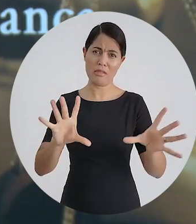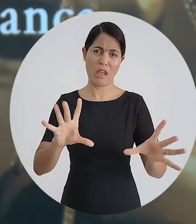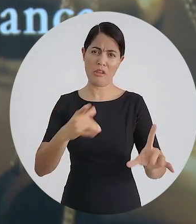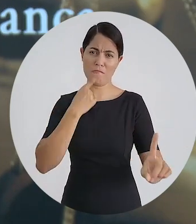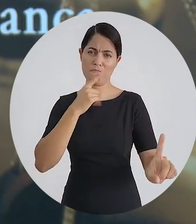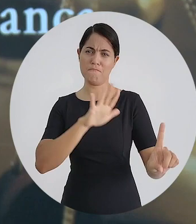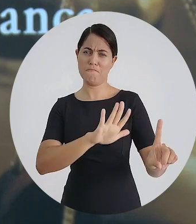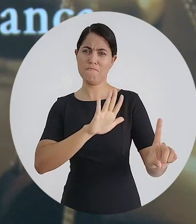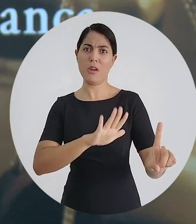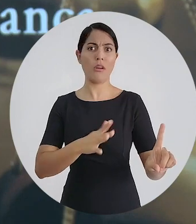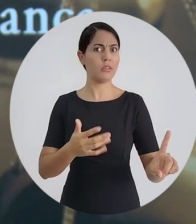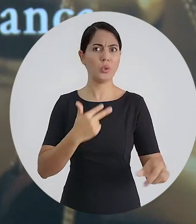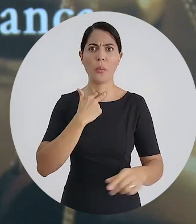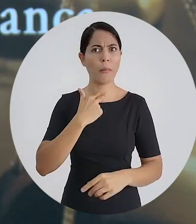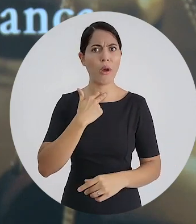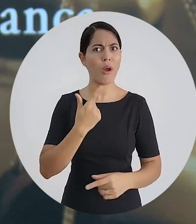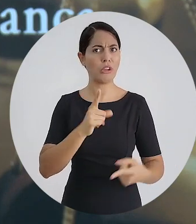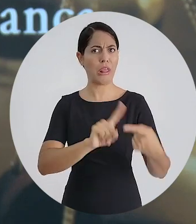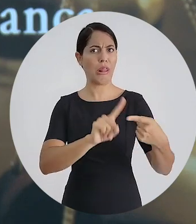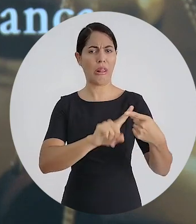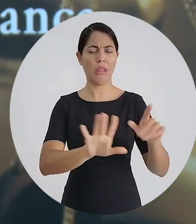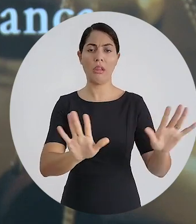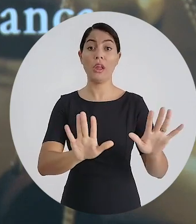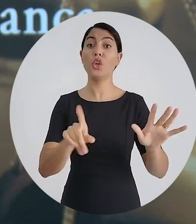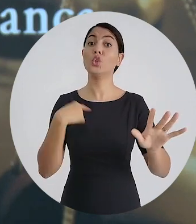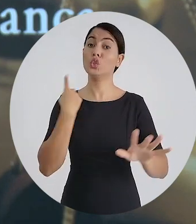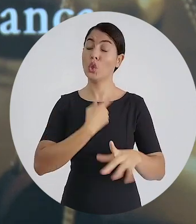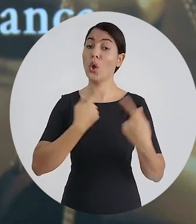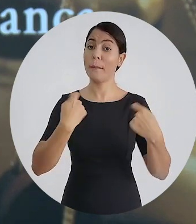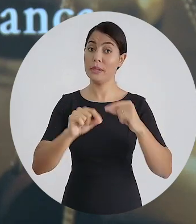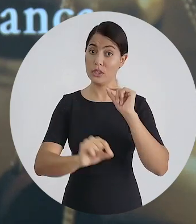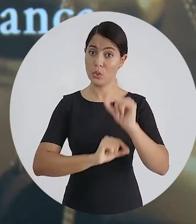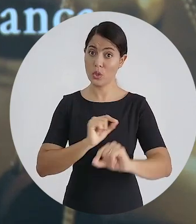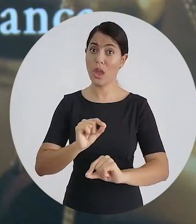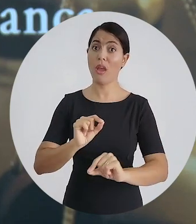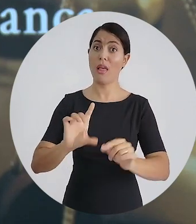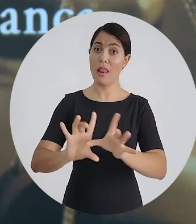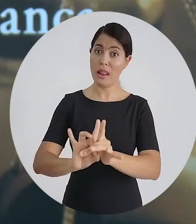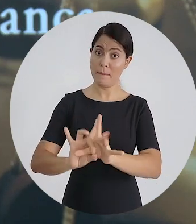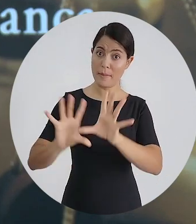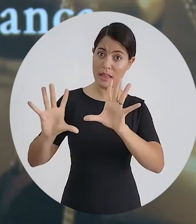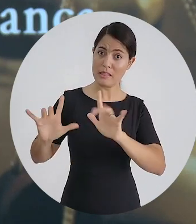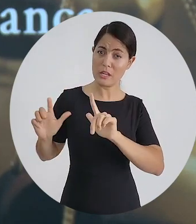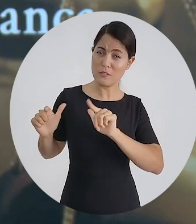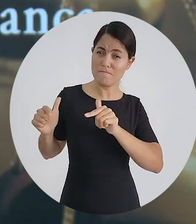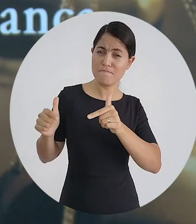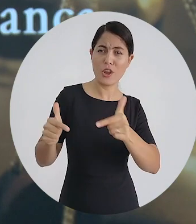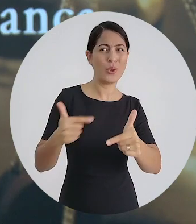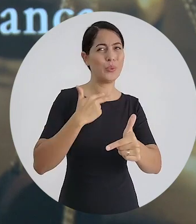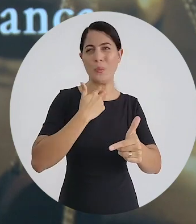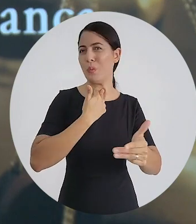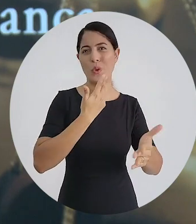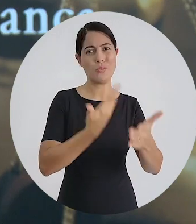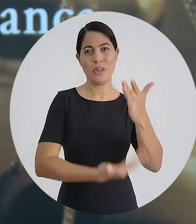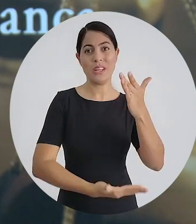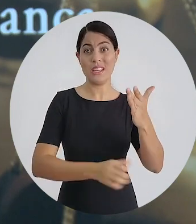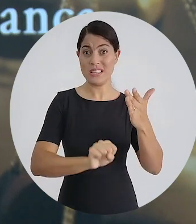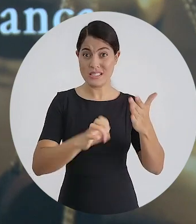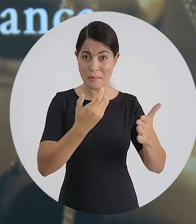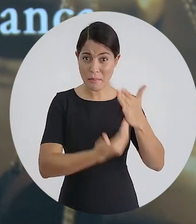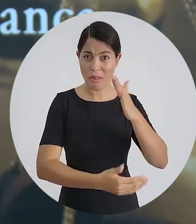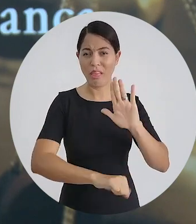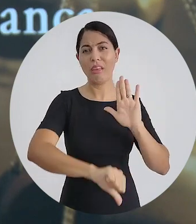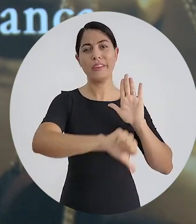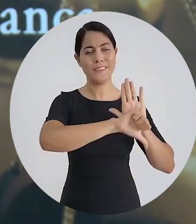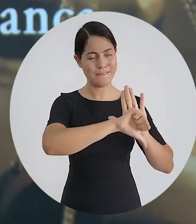a liberdade, né? Nós, no Brasil, demoramos muito para conquistar a liberdade e perdê-la seria